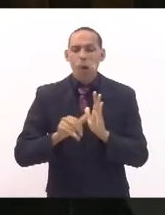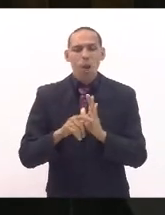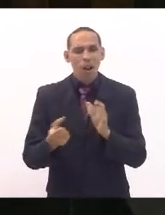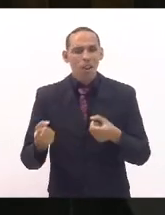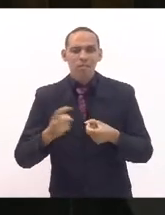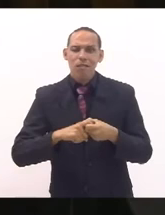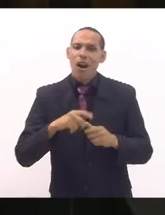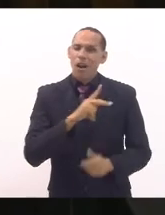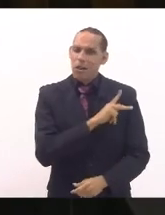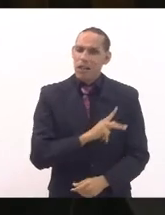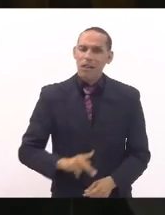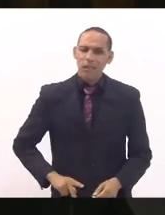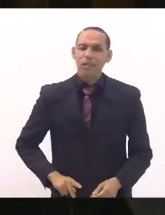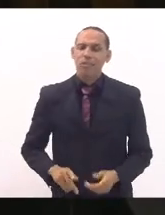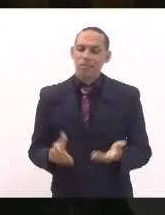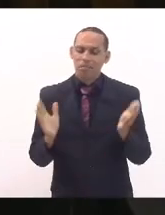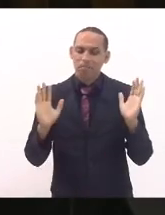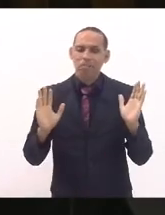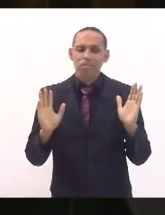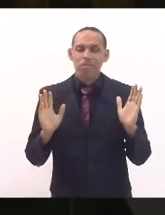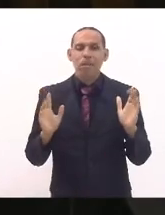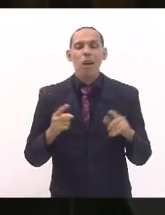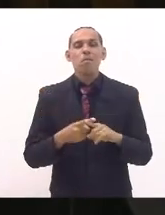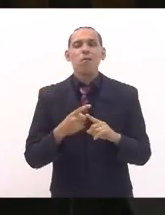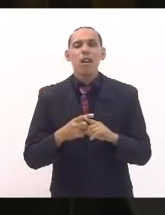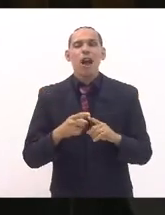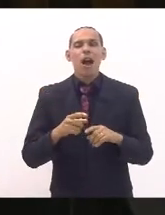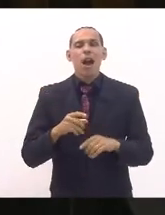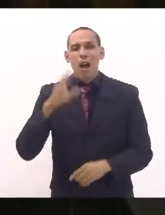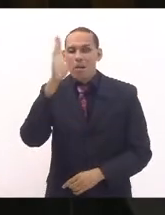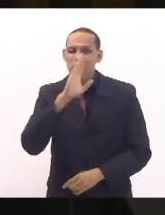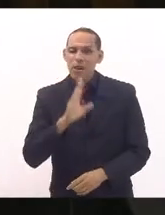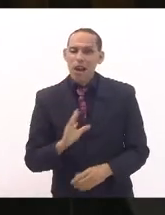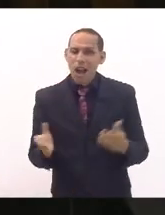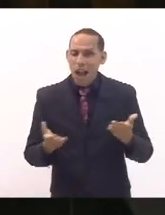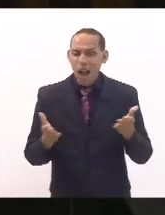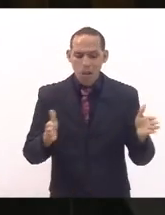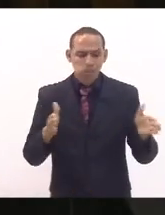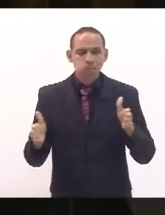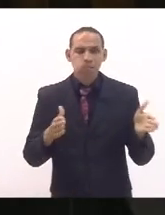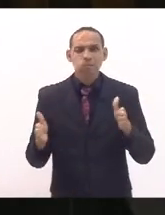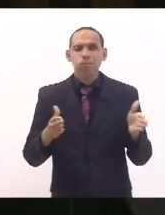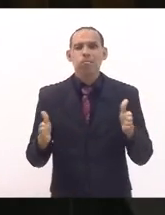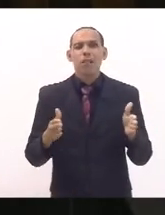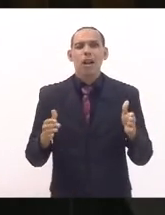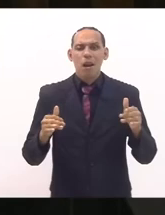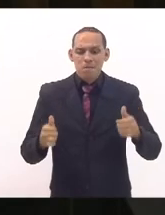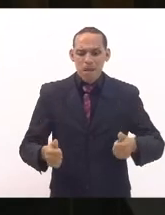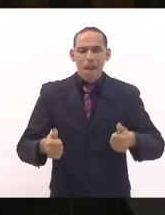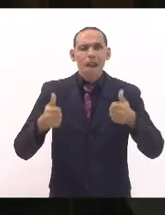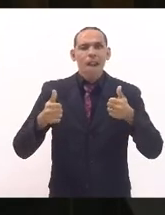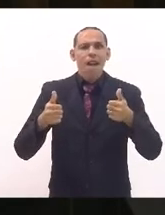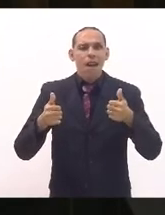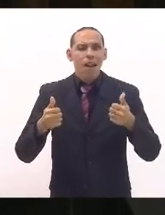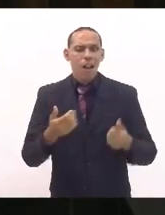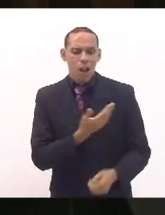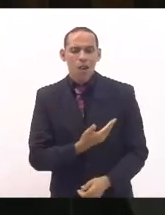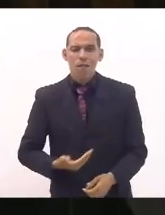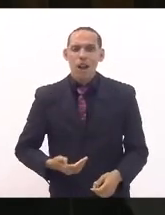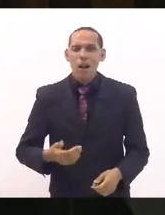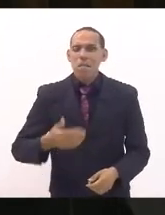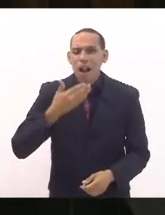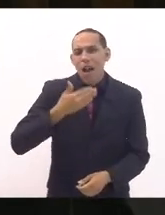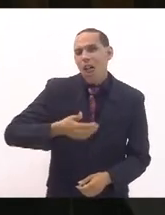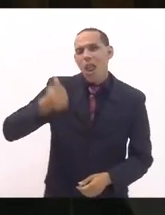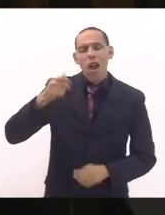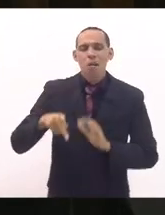volta na presidência da República, quando o Brasil vive um momento de absoluta plenitude com o maior governo de sua